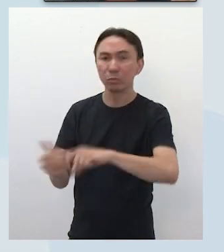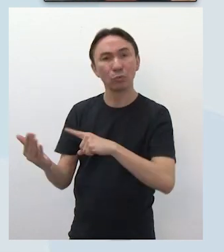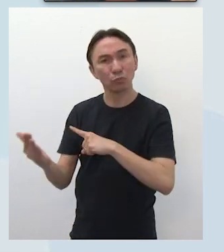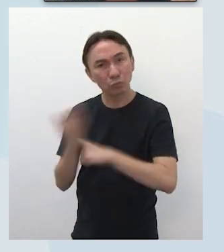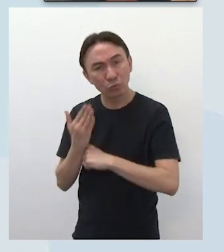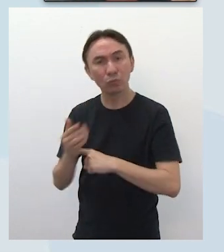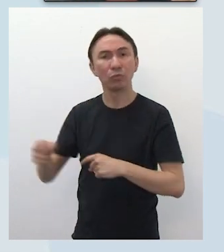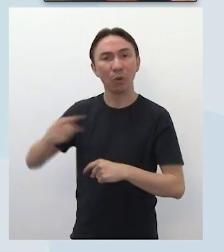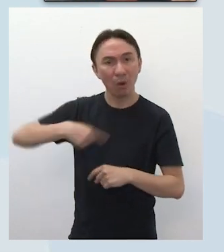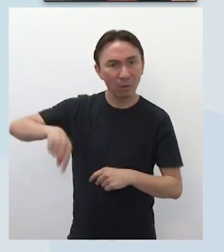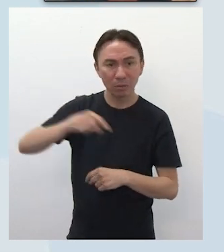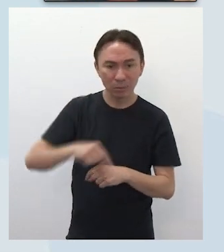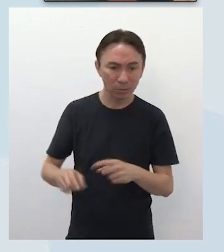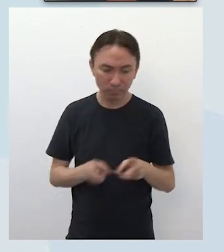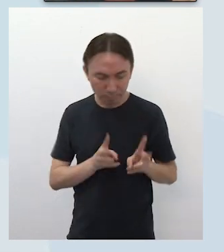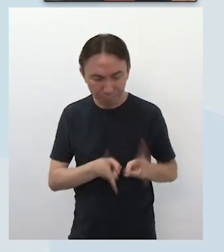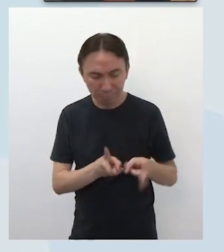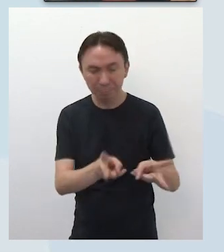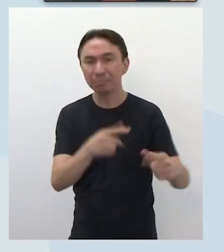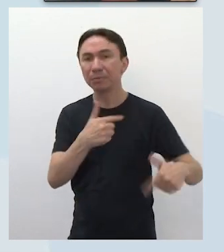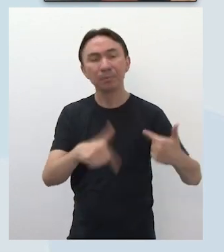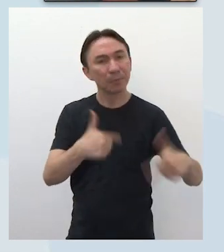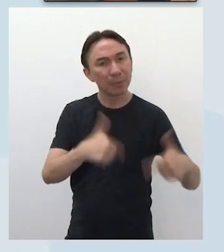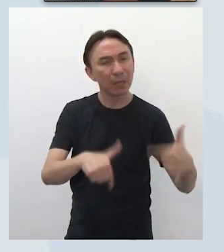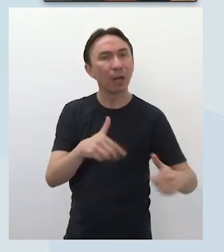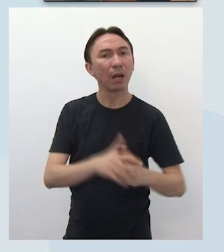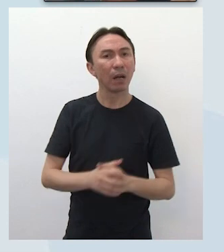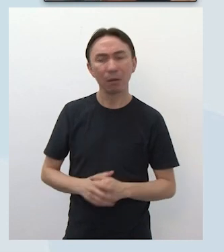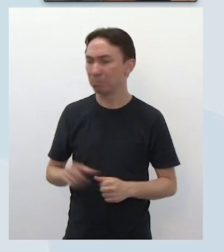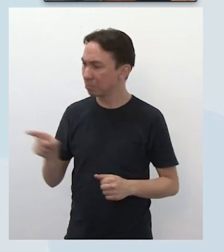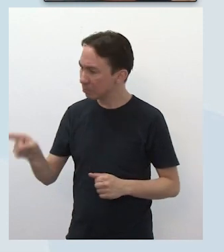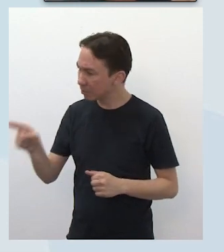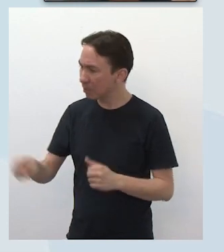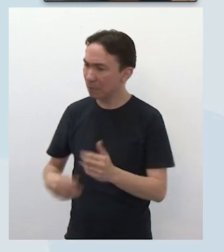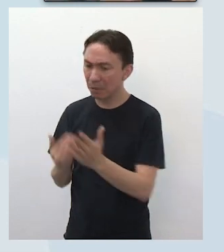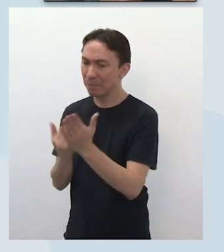outras tarefas, né? Você pesquisou além do que foi pedido,